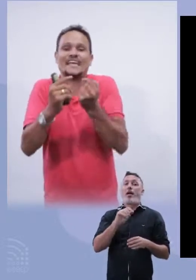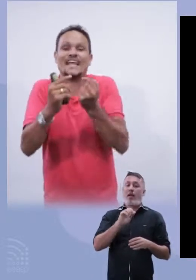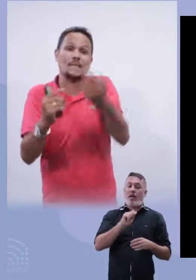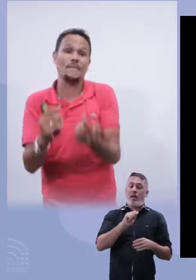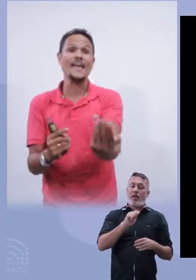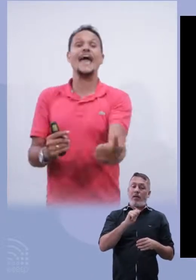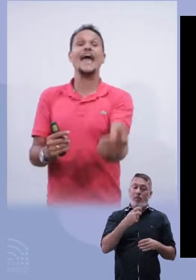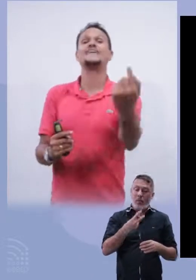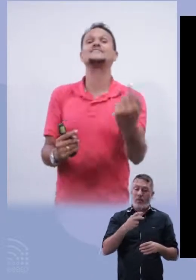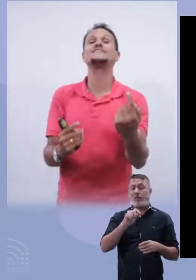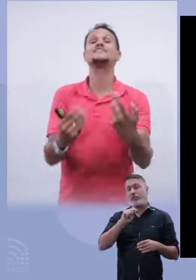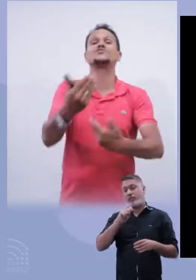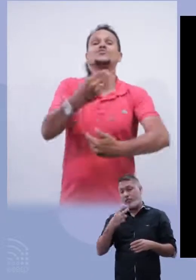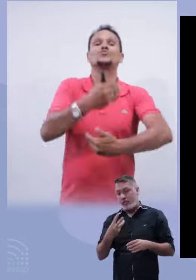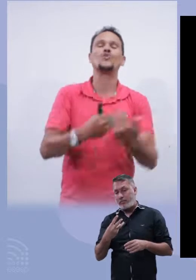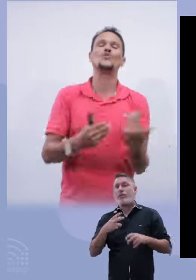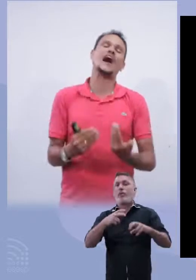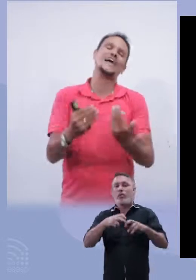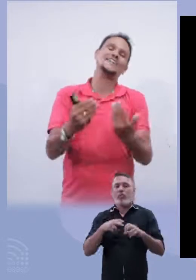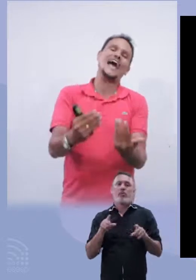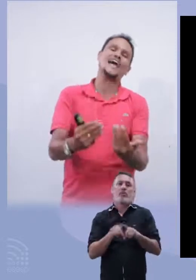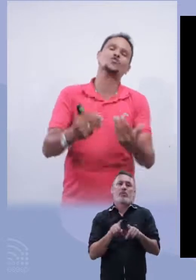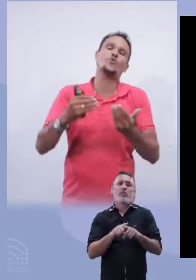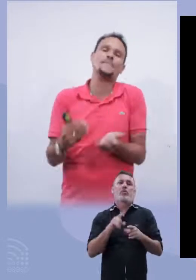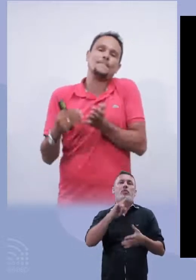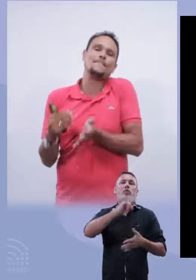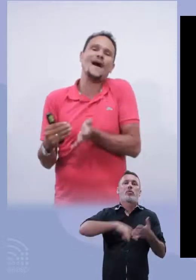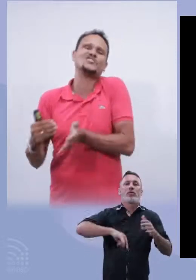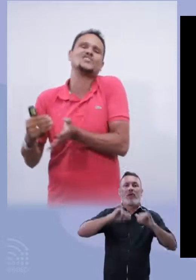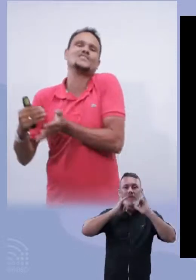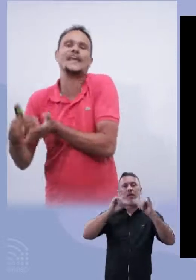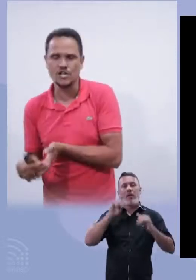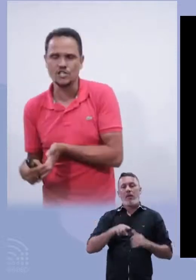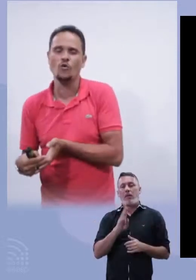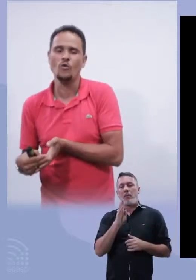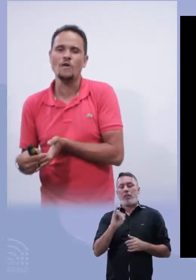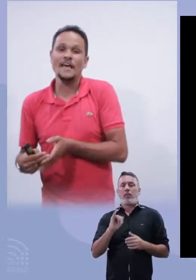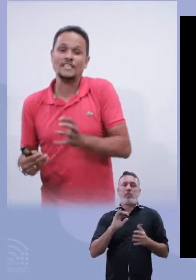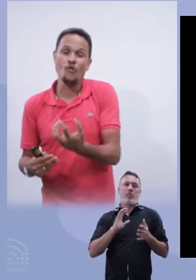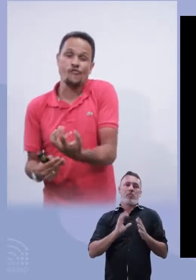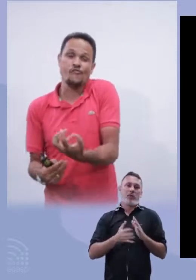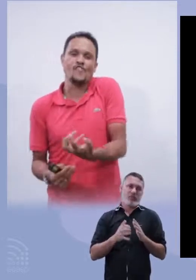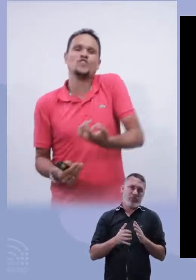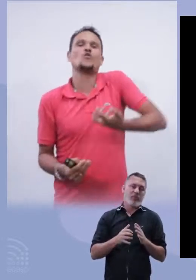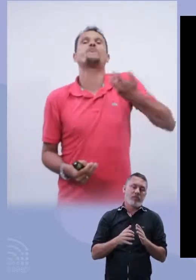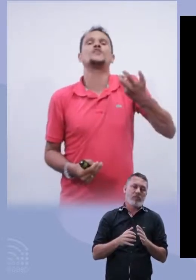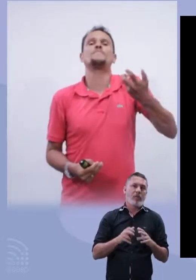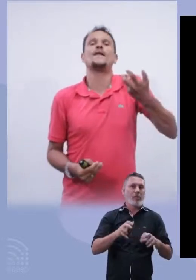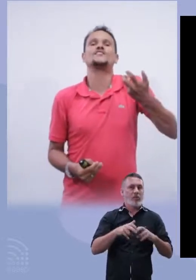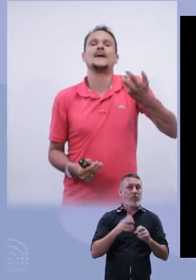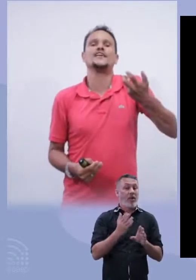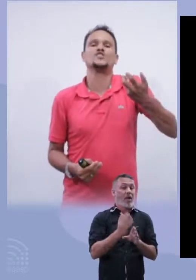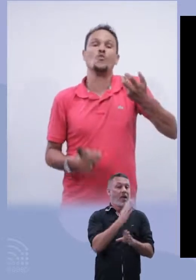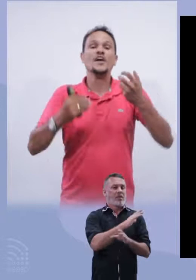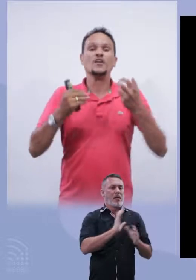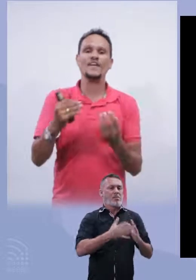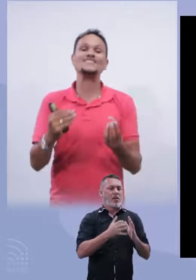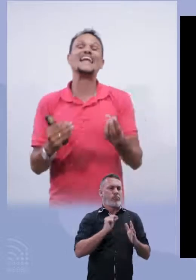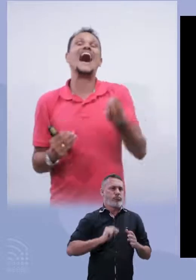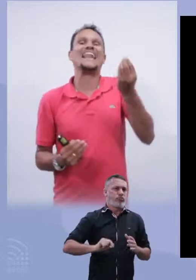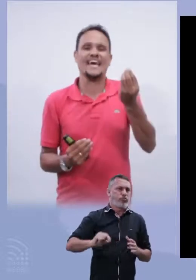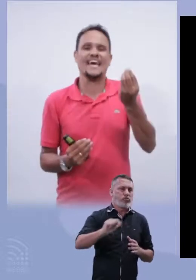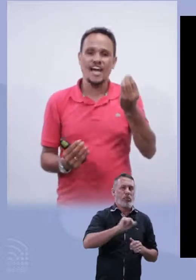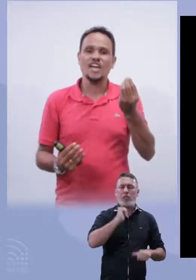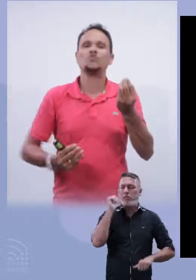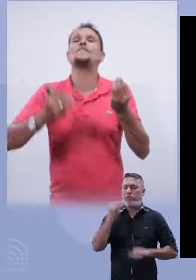AI-2, AI-3 também, é que se institui a ideia do bipartidarismo. Então, o fim do pluripartidarismo e o